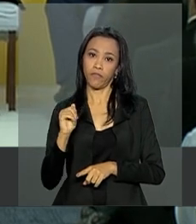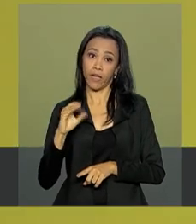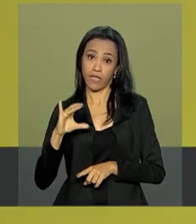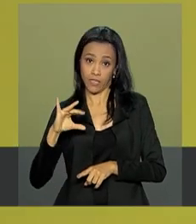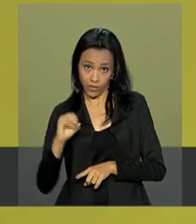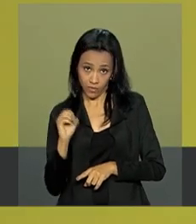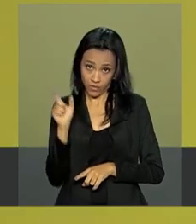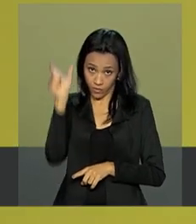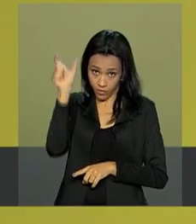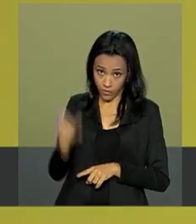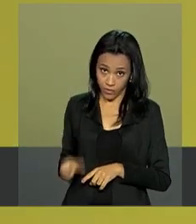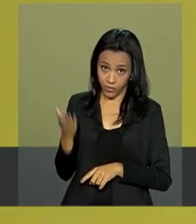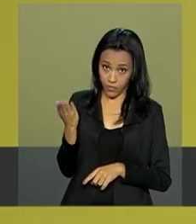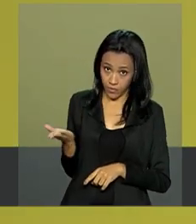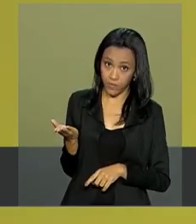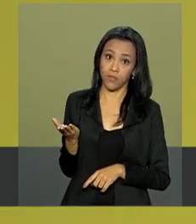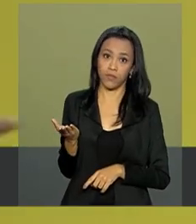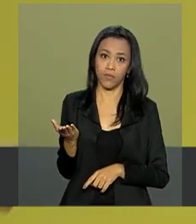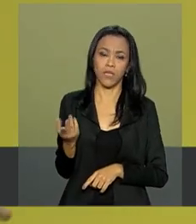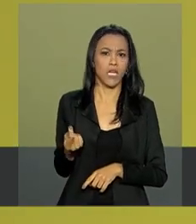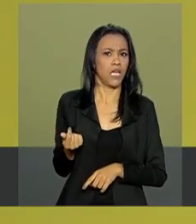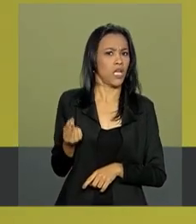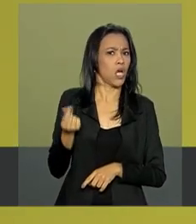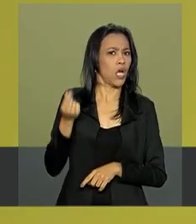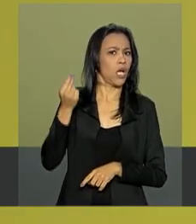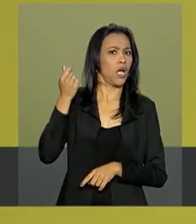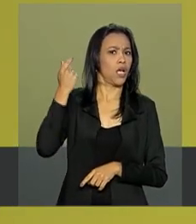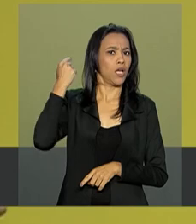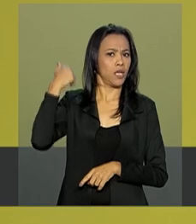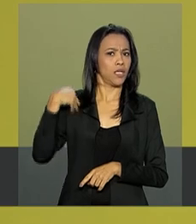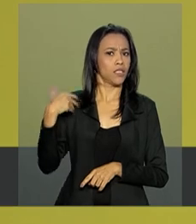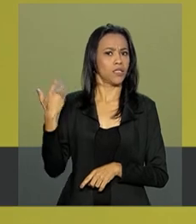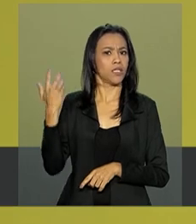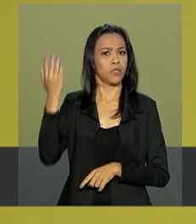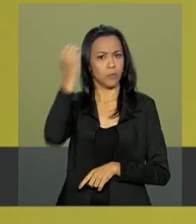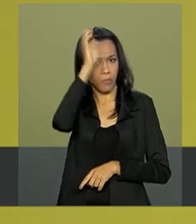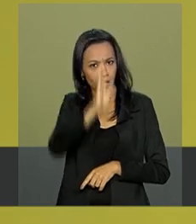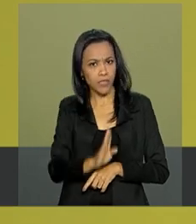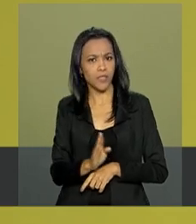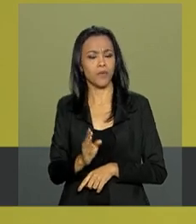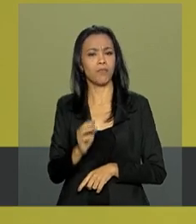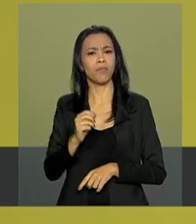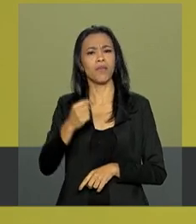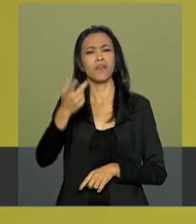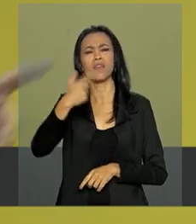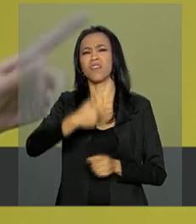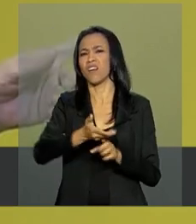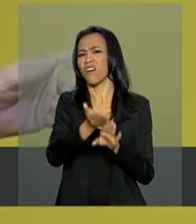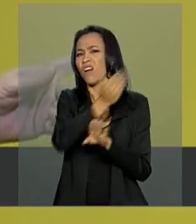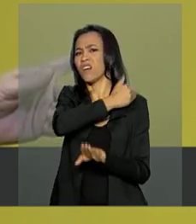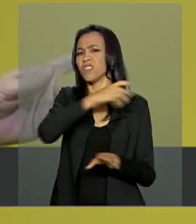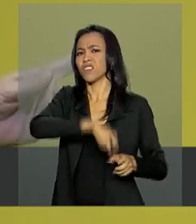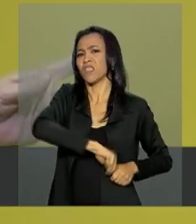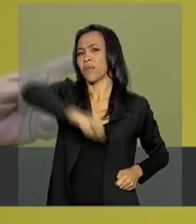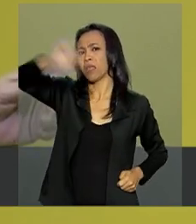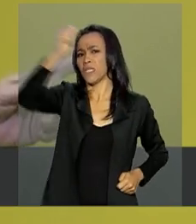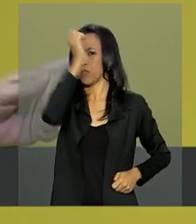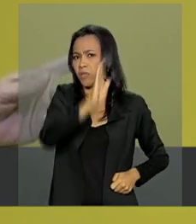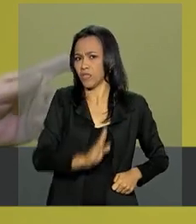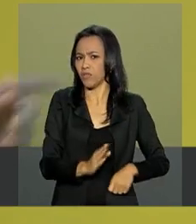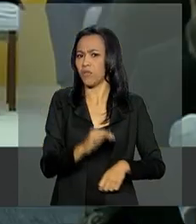Andrada teve uma presença no Brasil desde antes da independência. Então, Caffarelli, quando você diz que foi em 1808,